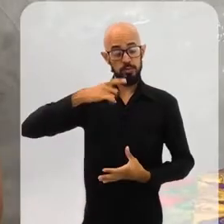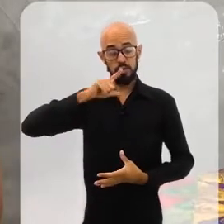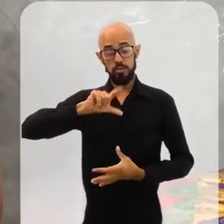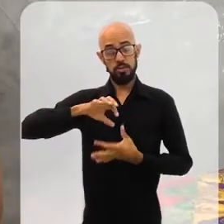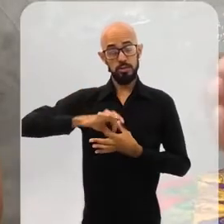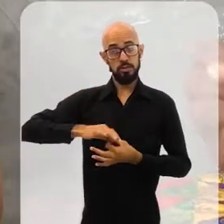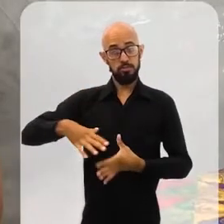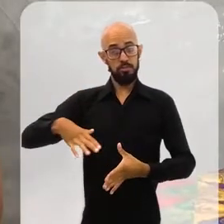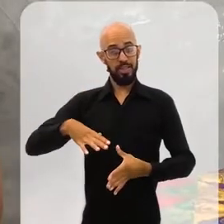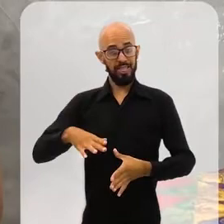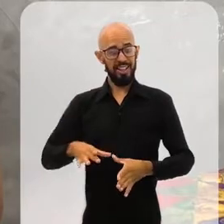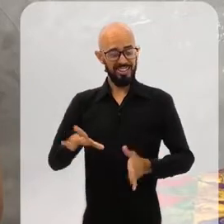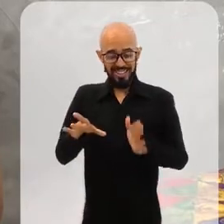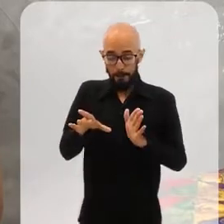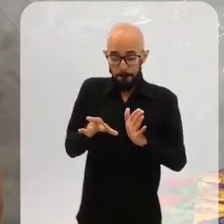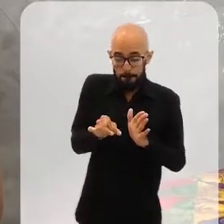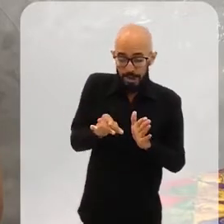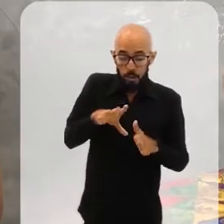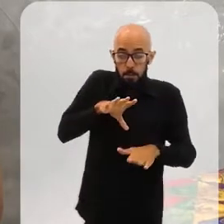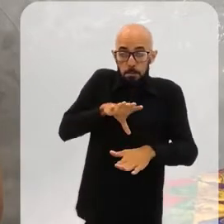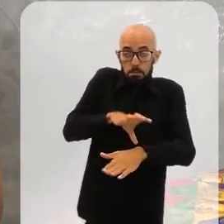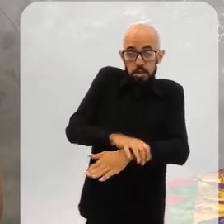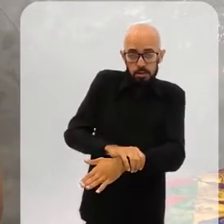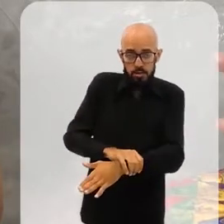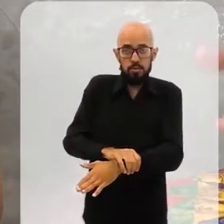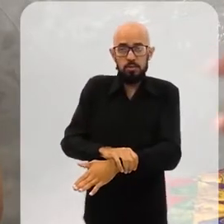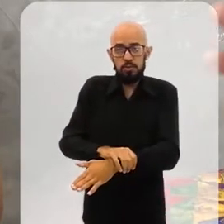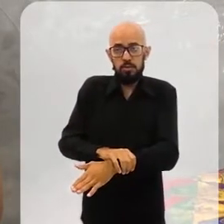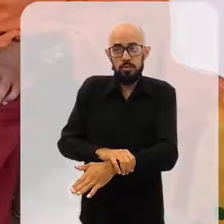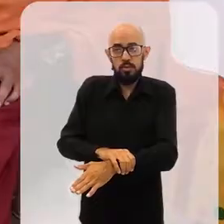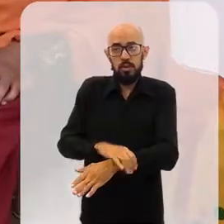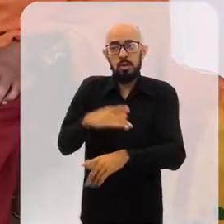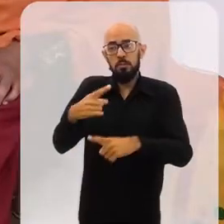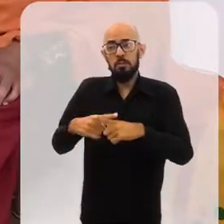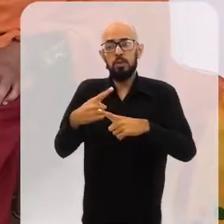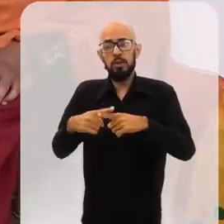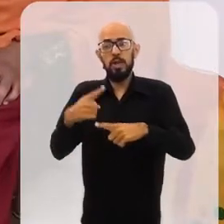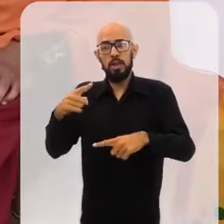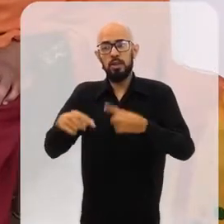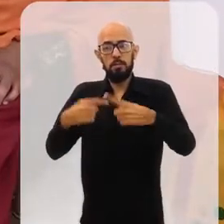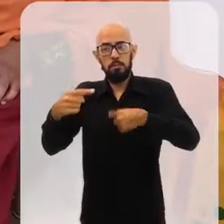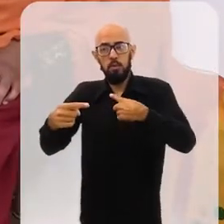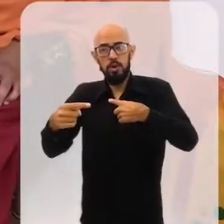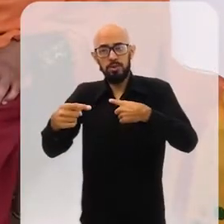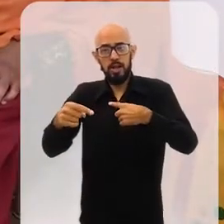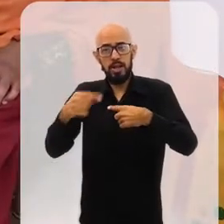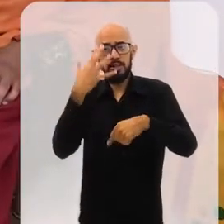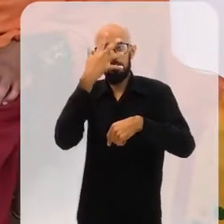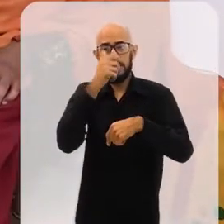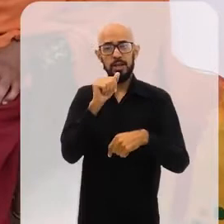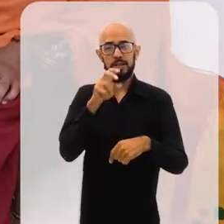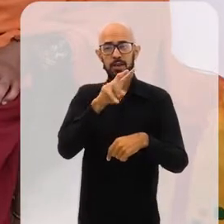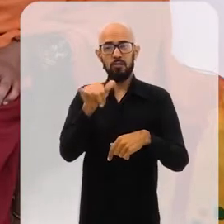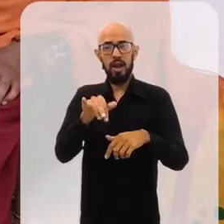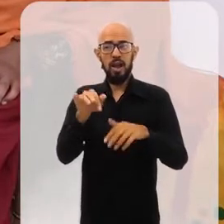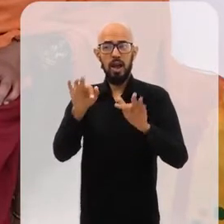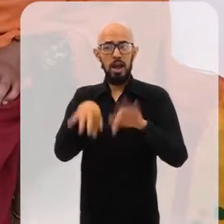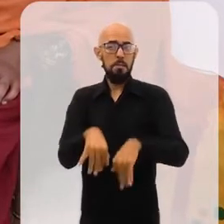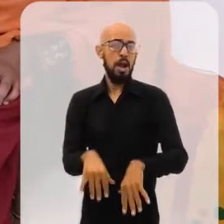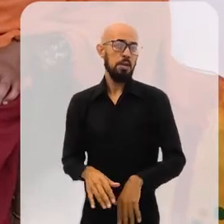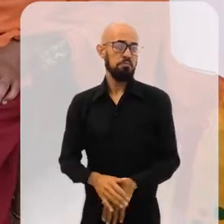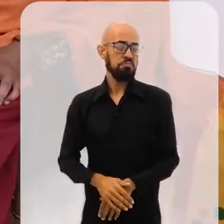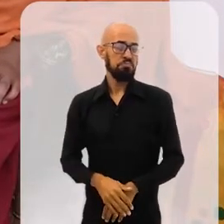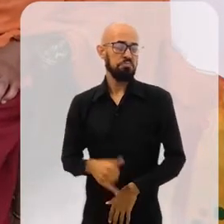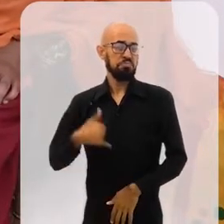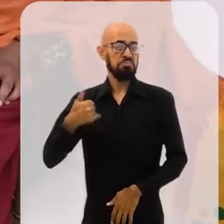desse aspecto, de apego, né? Apenas a beleza e o aspecto. Porque isso daqui a pouco essa beleza já não é mais 70,